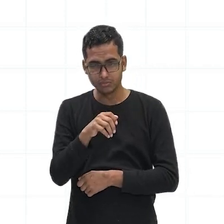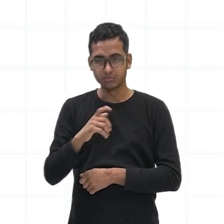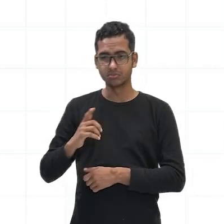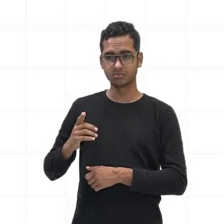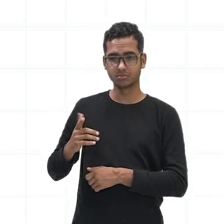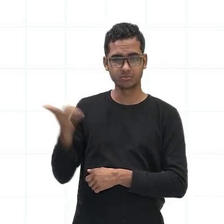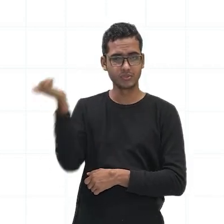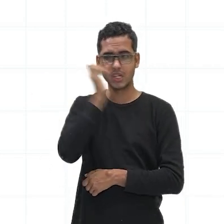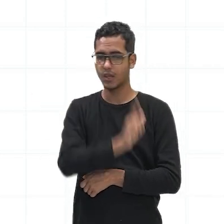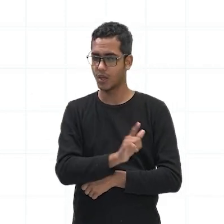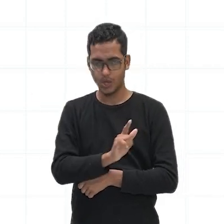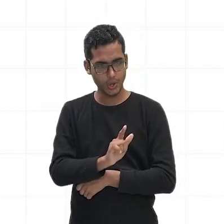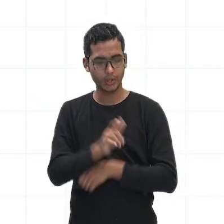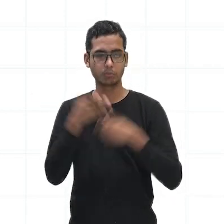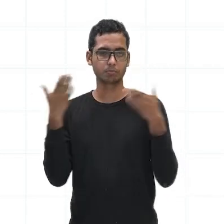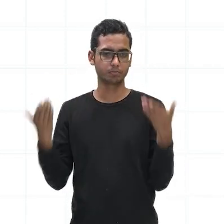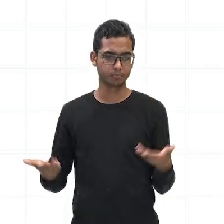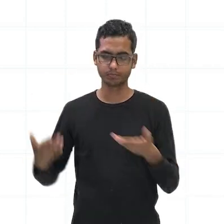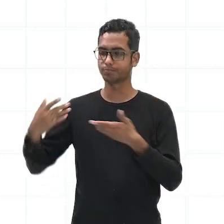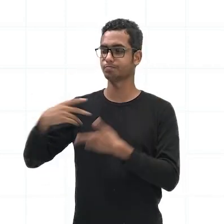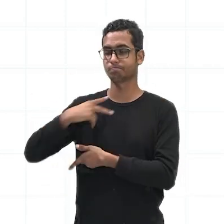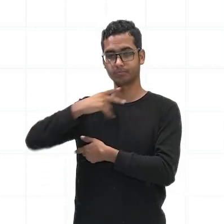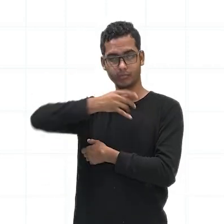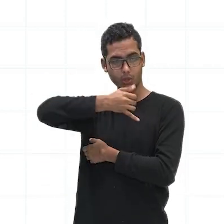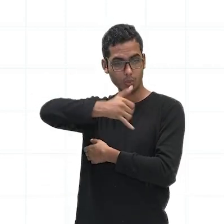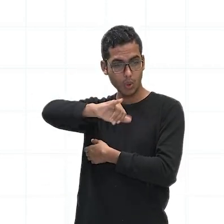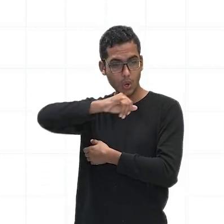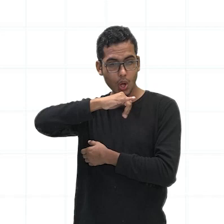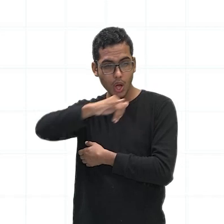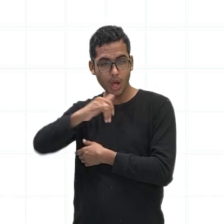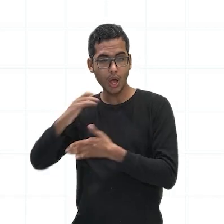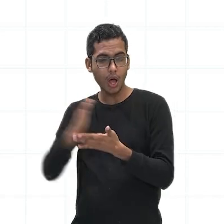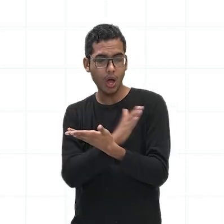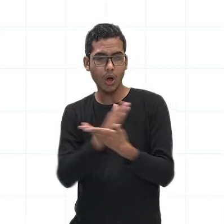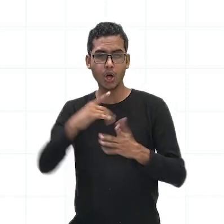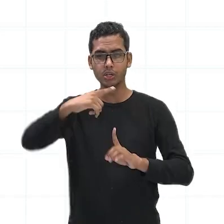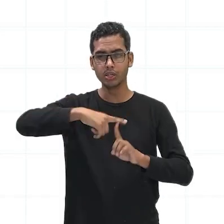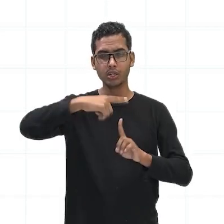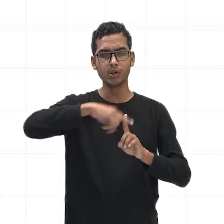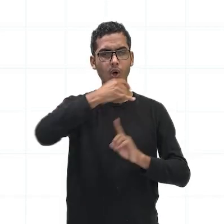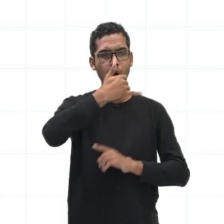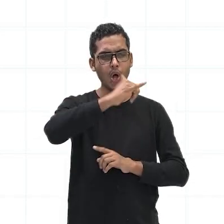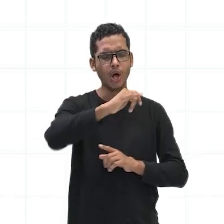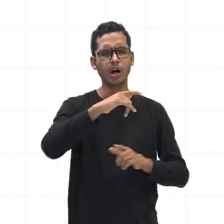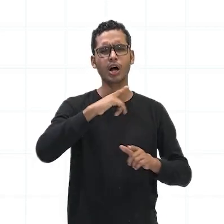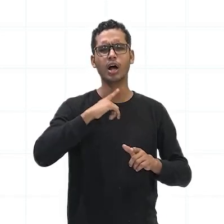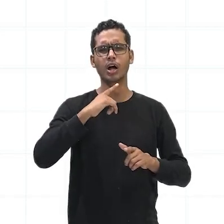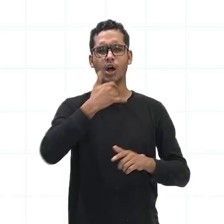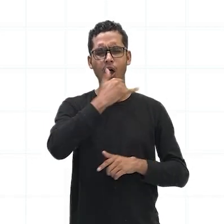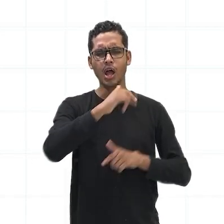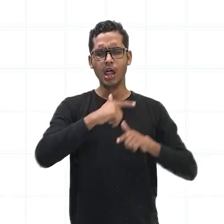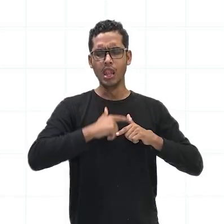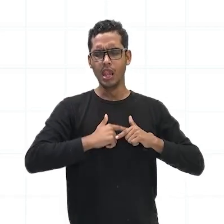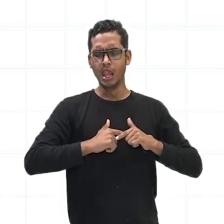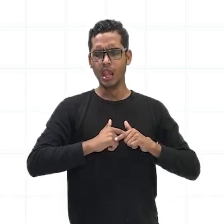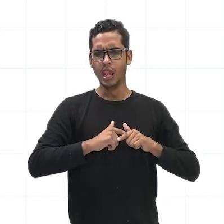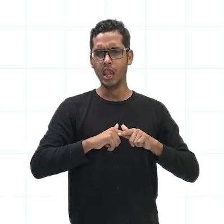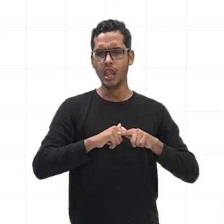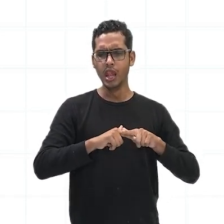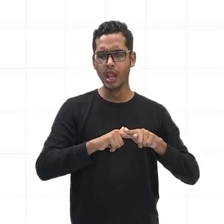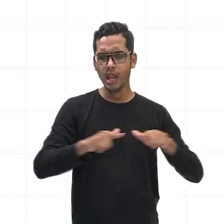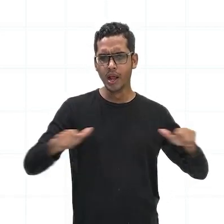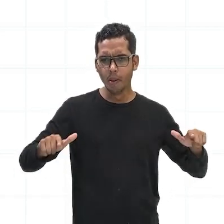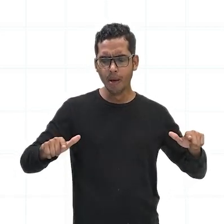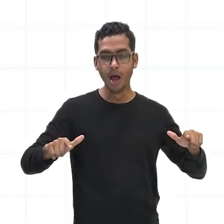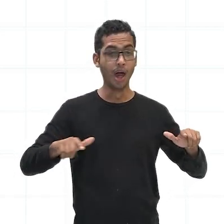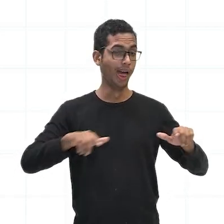energia, ele não é um processo, uma energia limpa, né? Como a gente tem costumado ouvir como a gente tem ouvido, né, ultimamente, às vezes